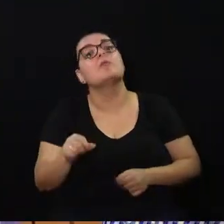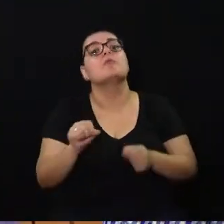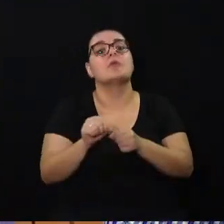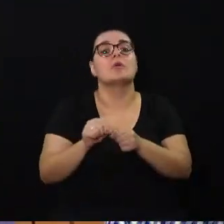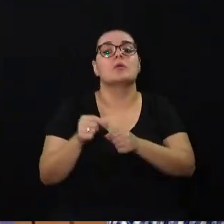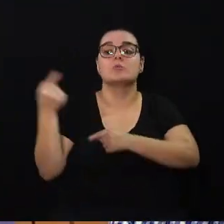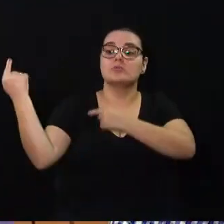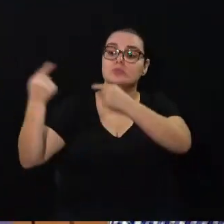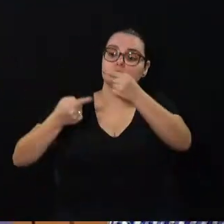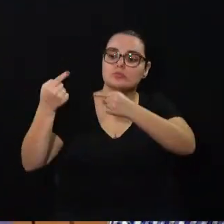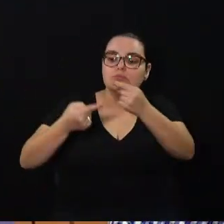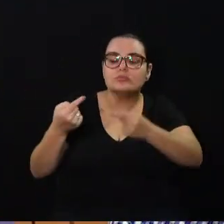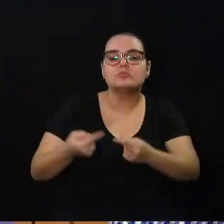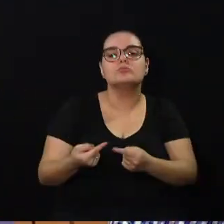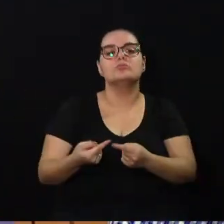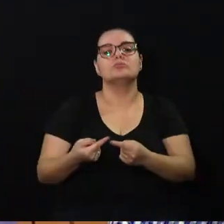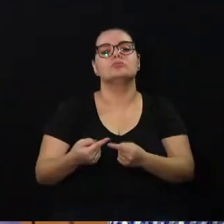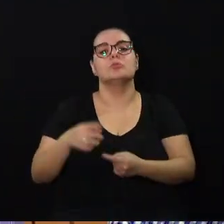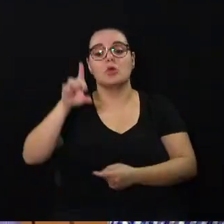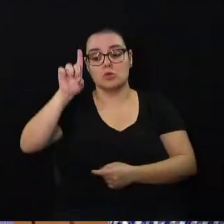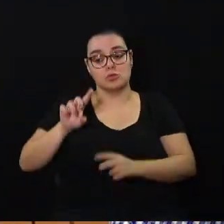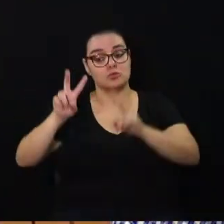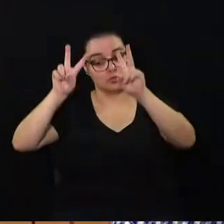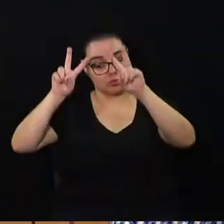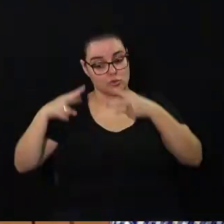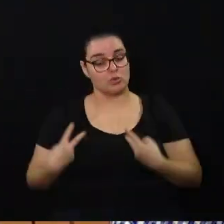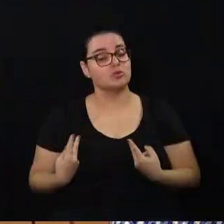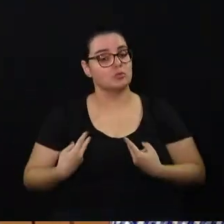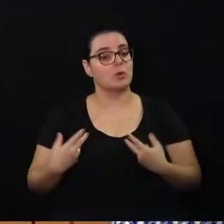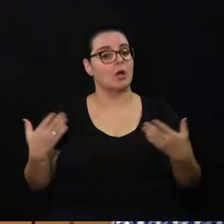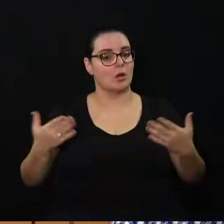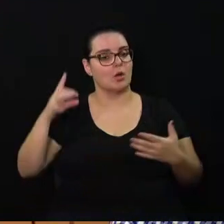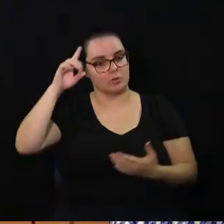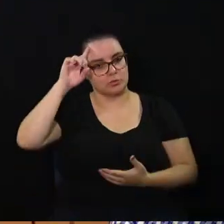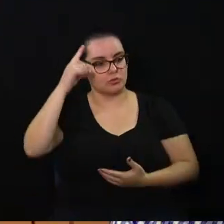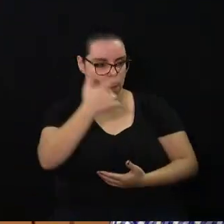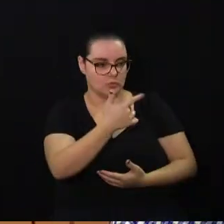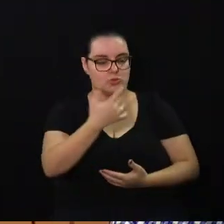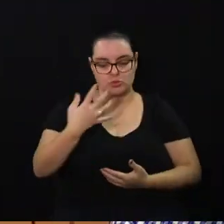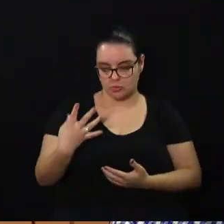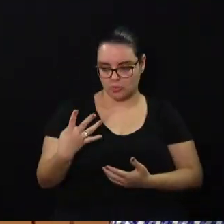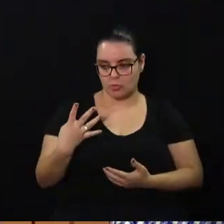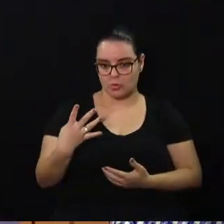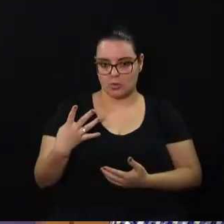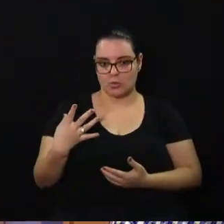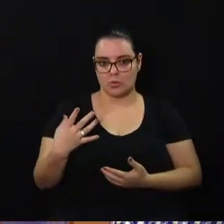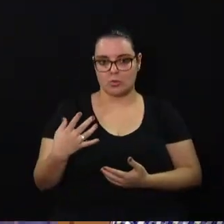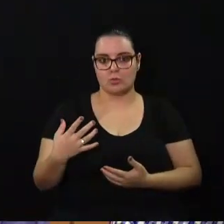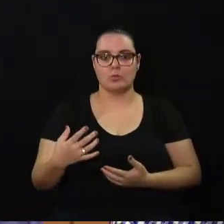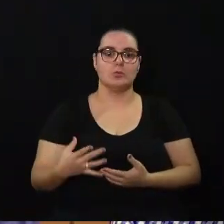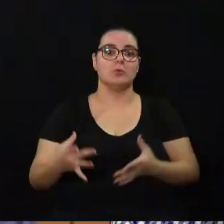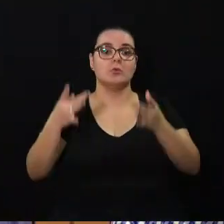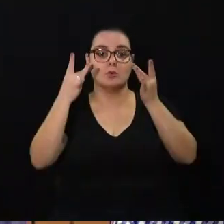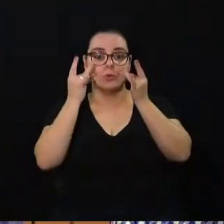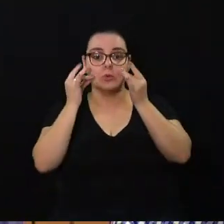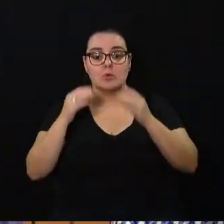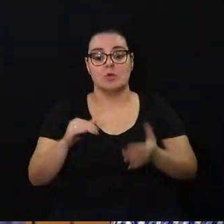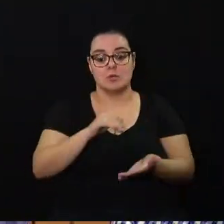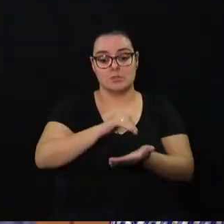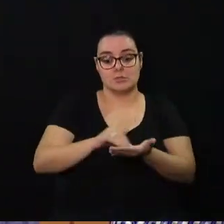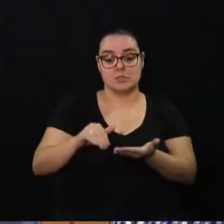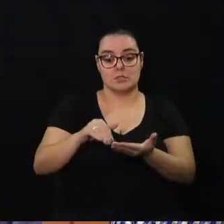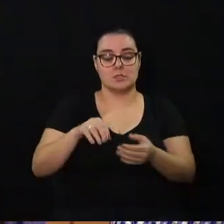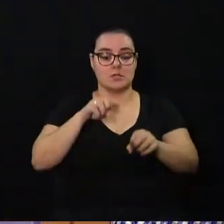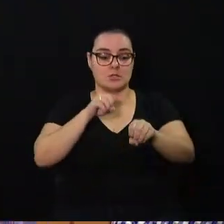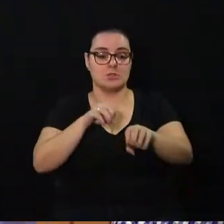âmbito da comissão de educação direitos humanos agora no dia 24 com a presença da secretaria de educação do município